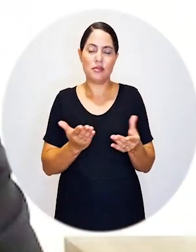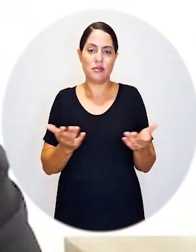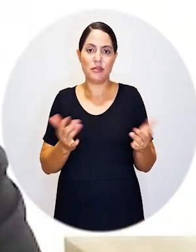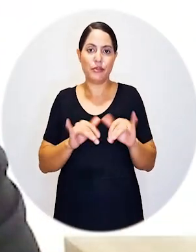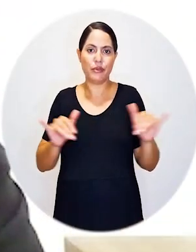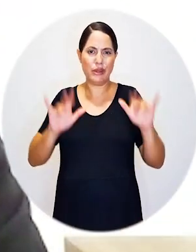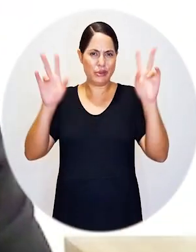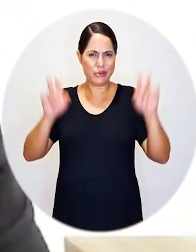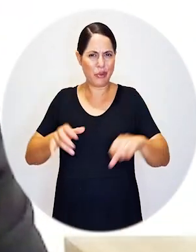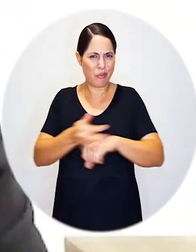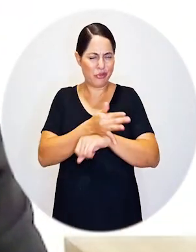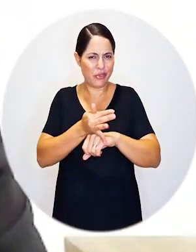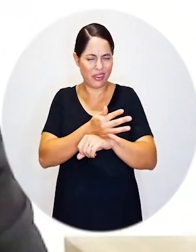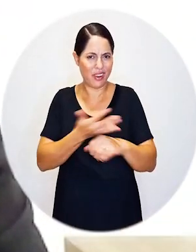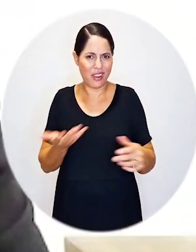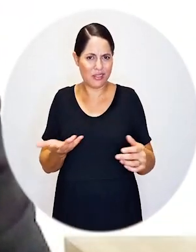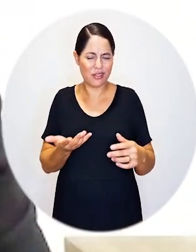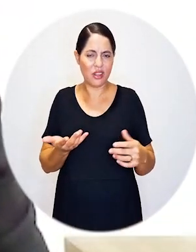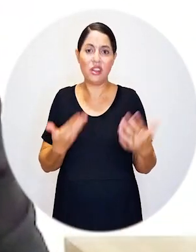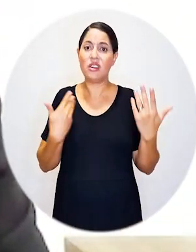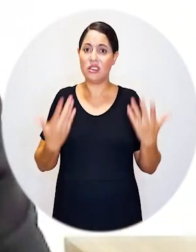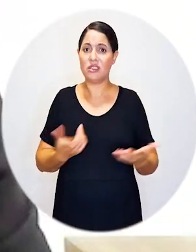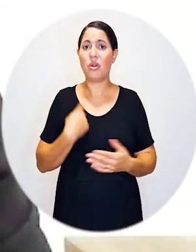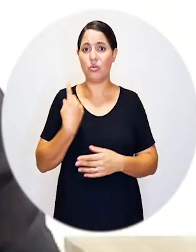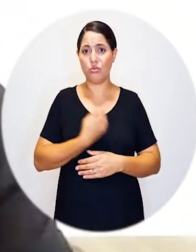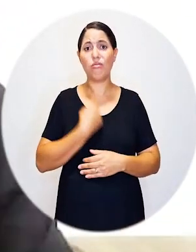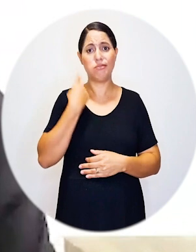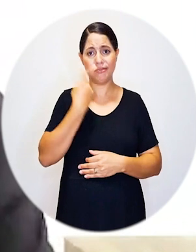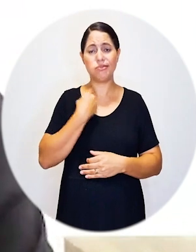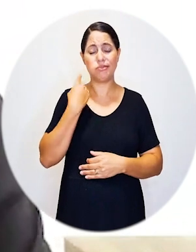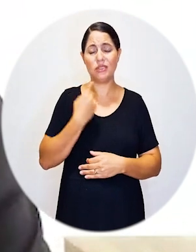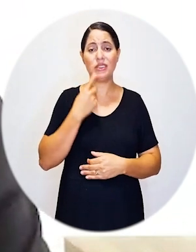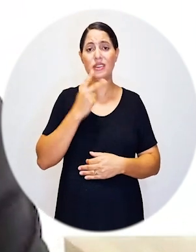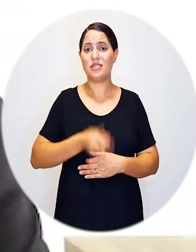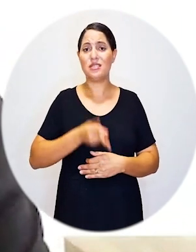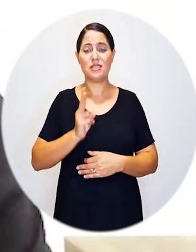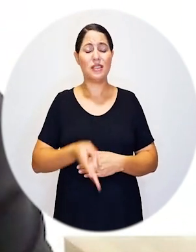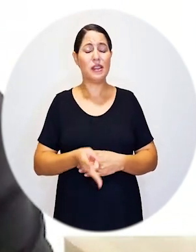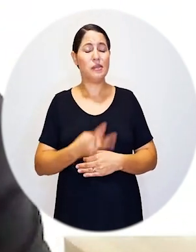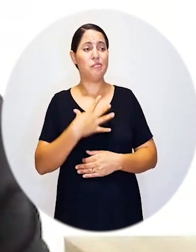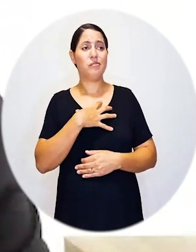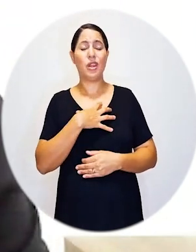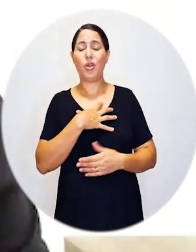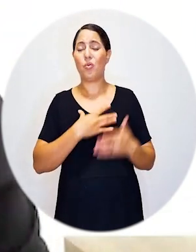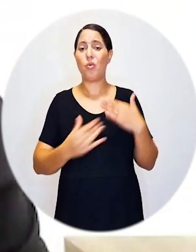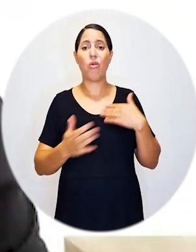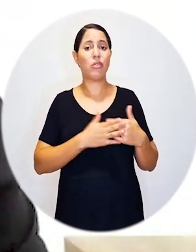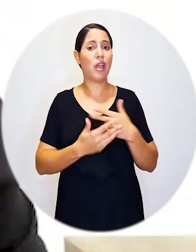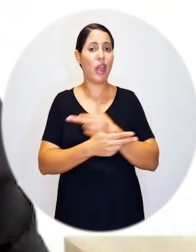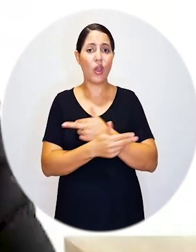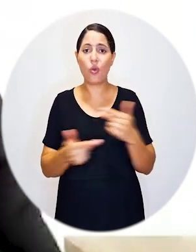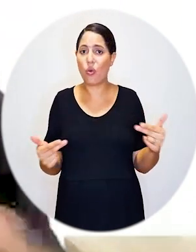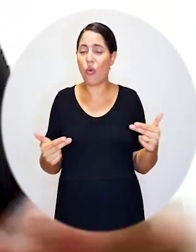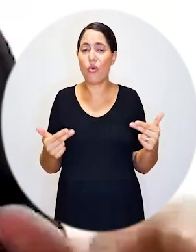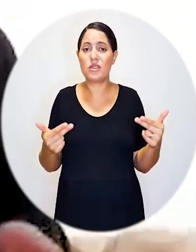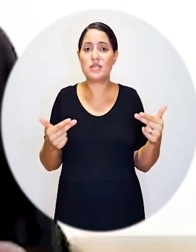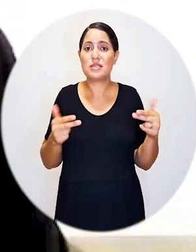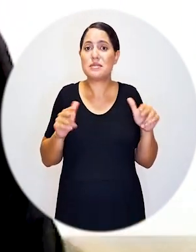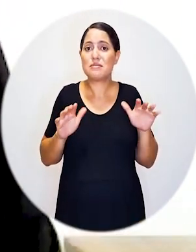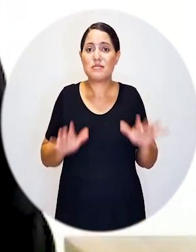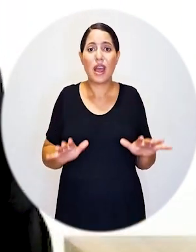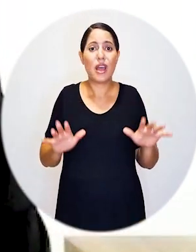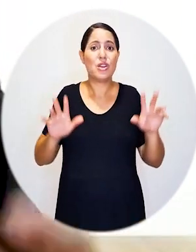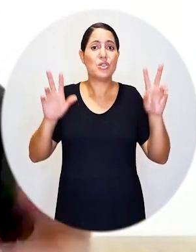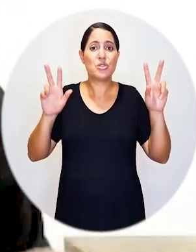processo, isso sempre colocou em xeque também a atividade do advogado, porque você consegue explicar qualquer coisa para o